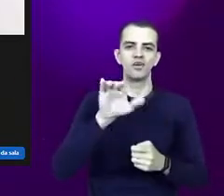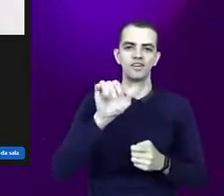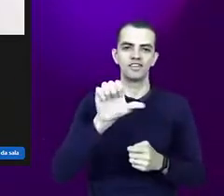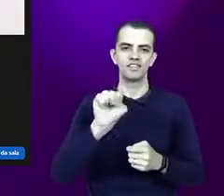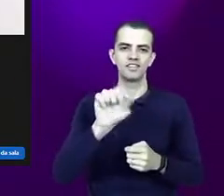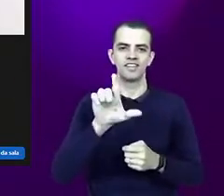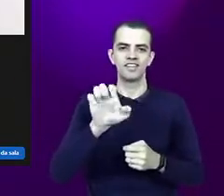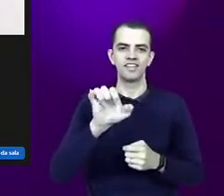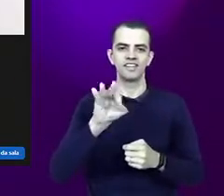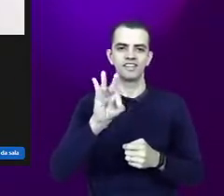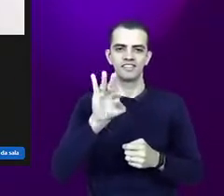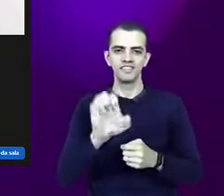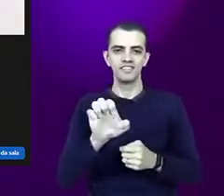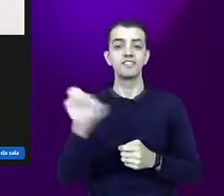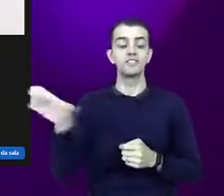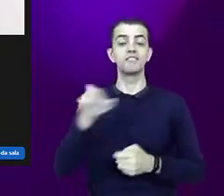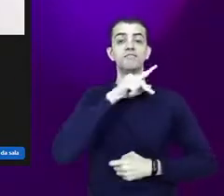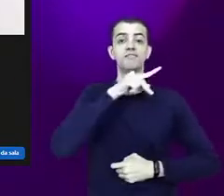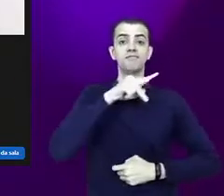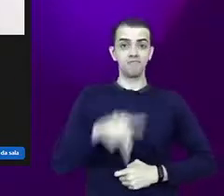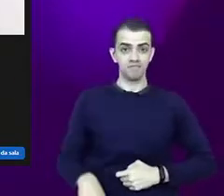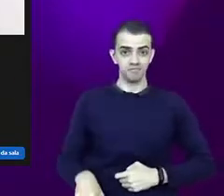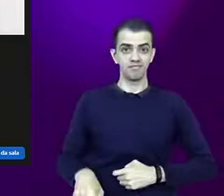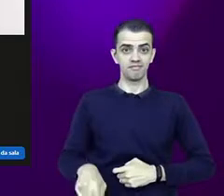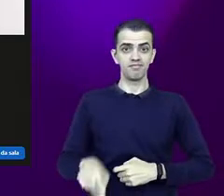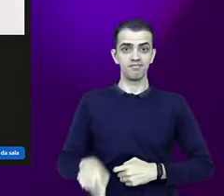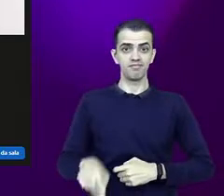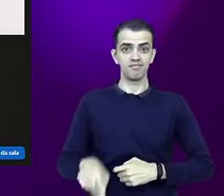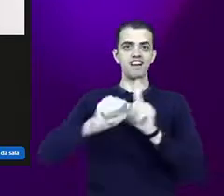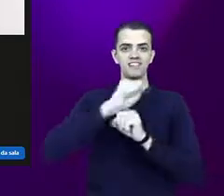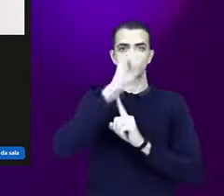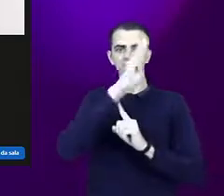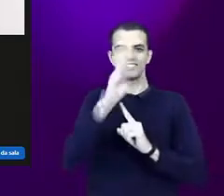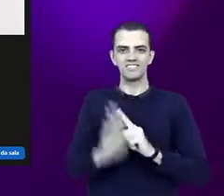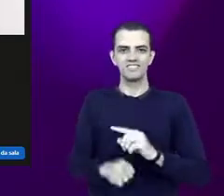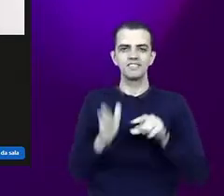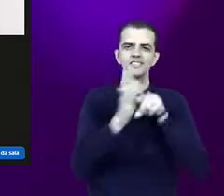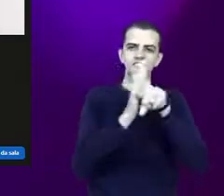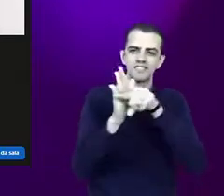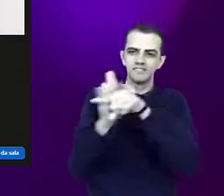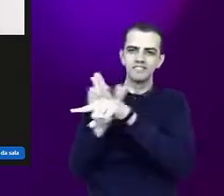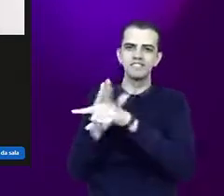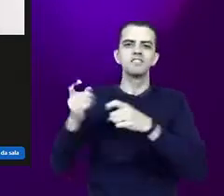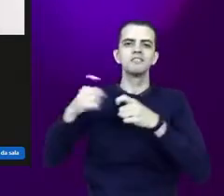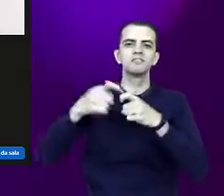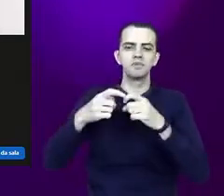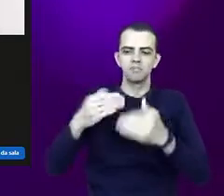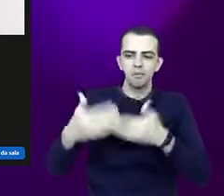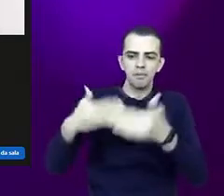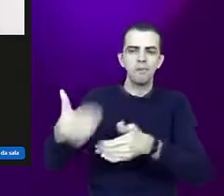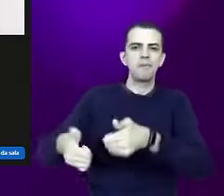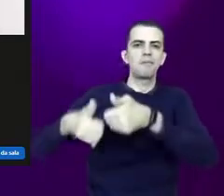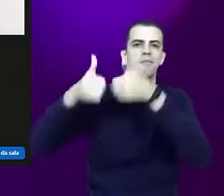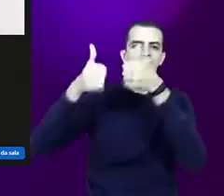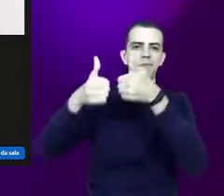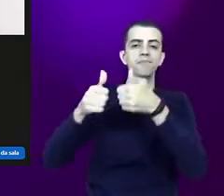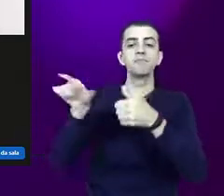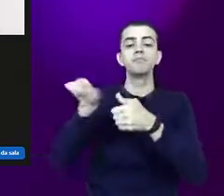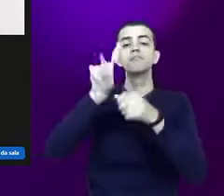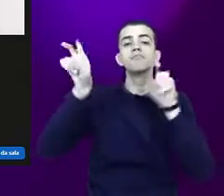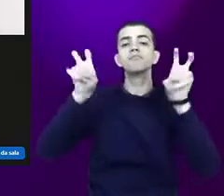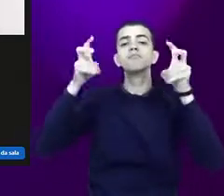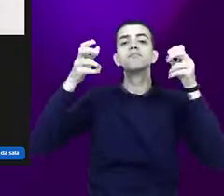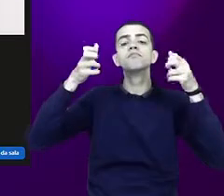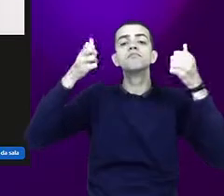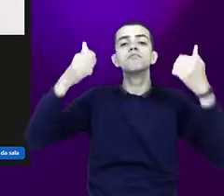presidente da Associação Brasileira de Pesquisa em Medicina Regenerativa e vai nos falar sobre o que mudou na minha cirurgia com a